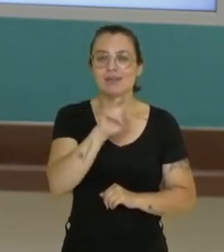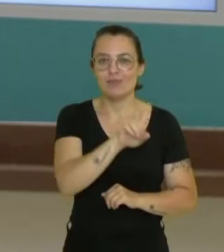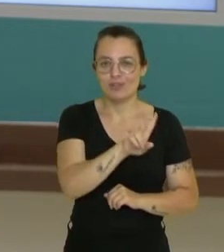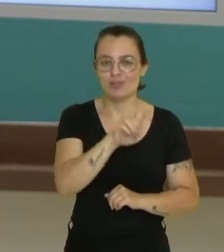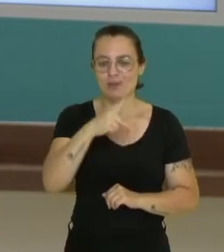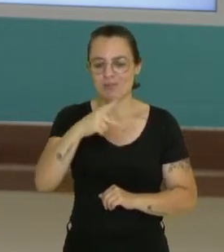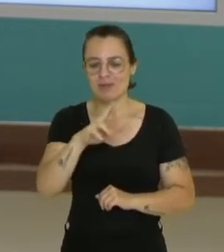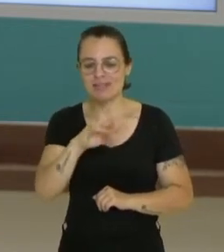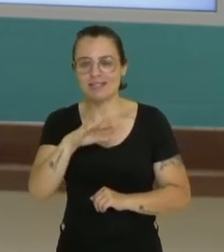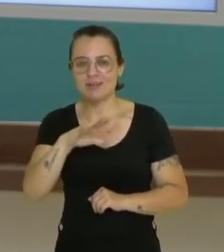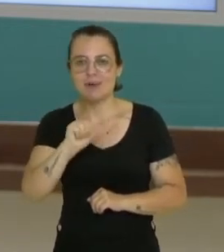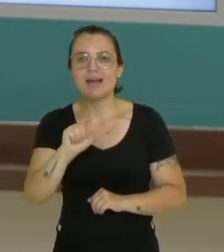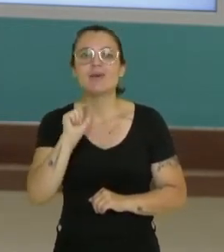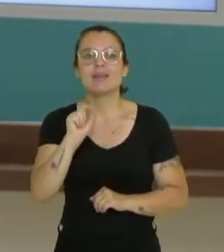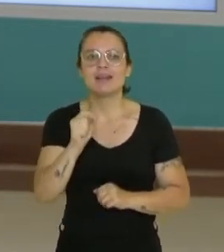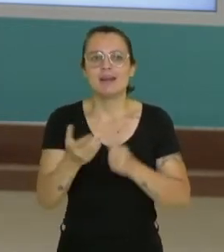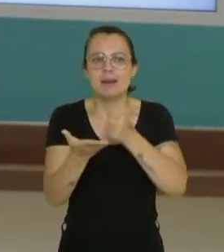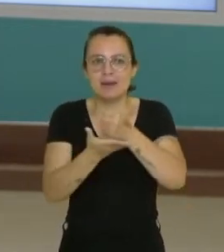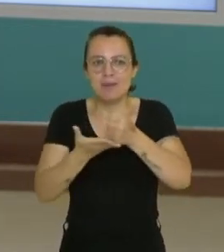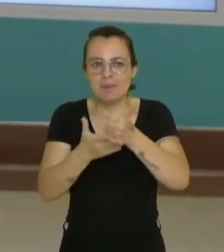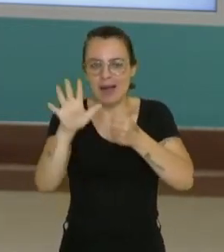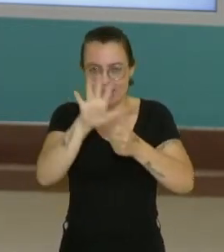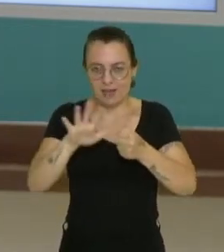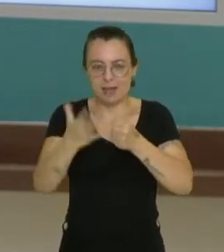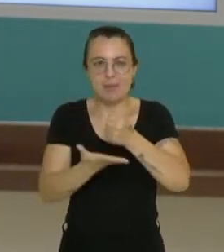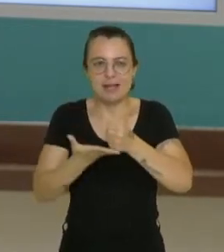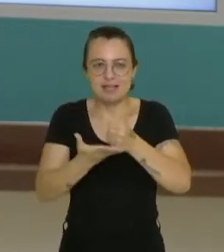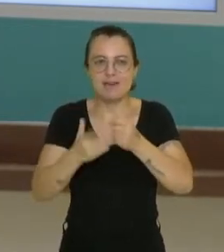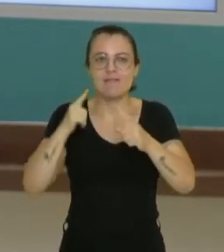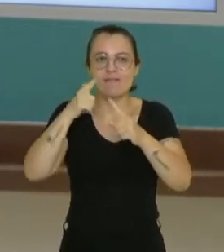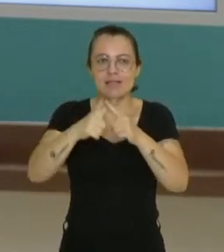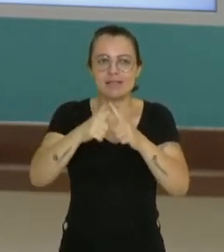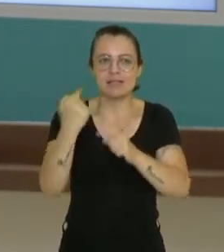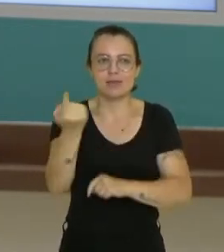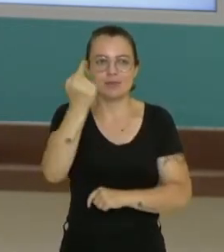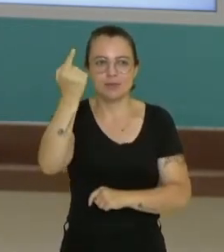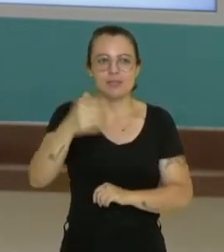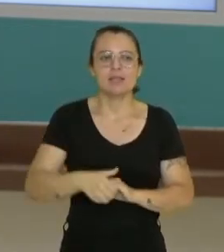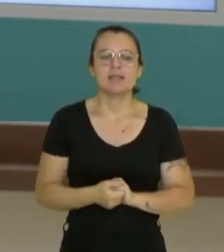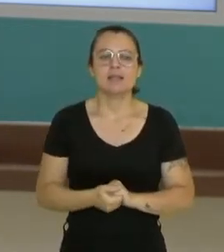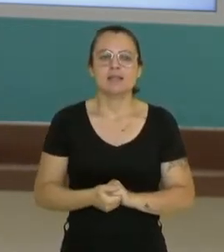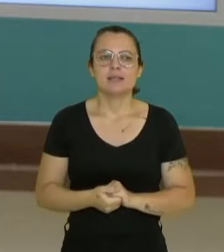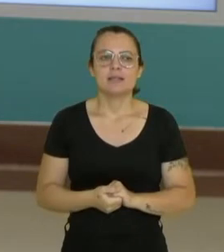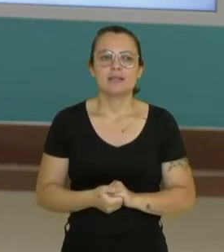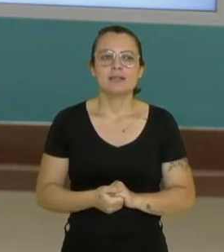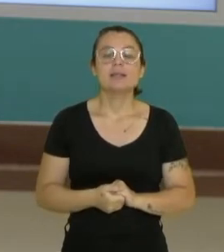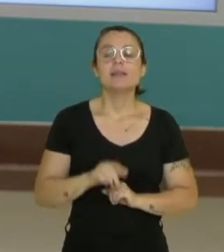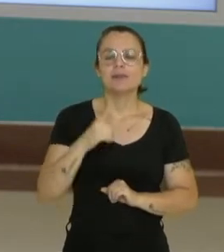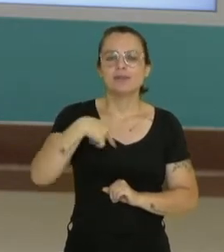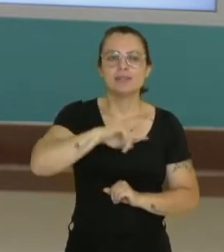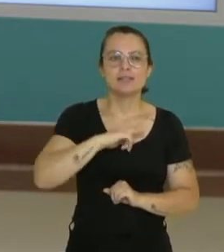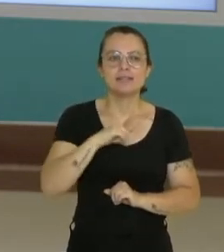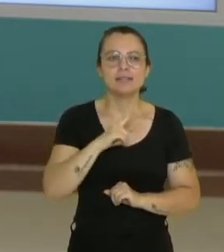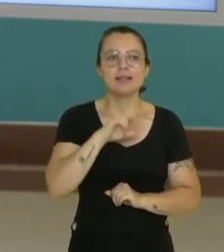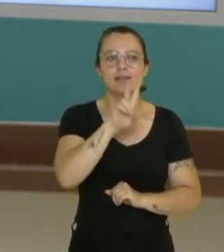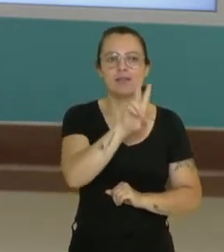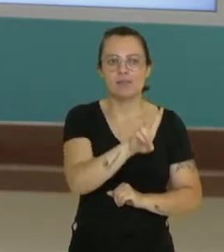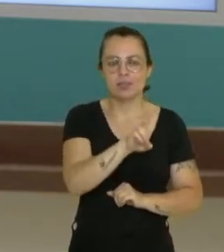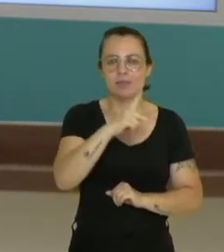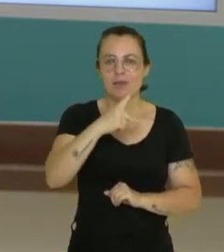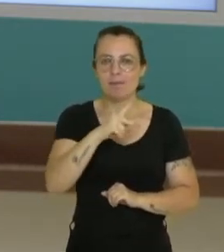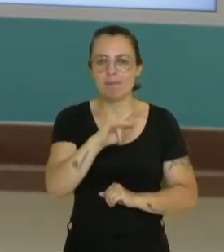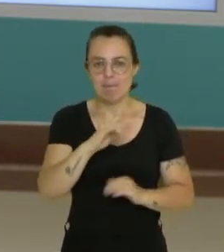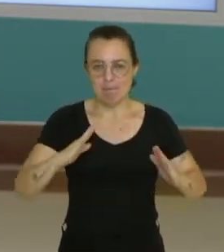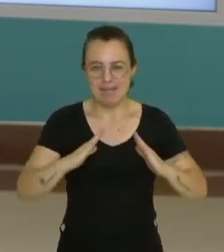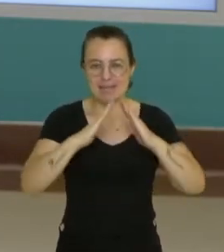da base vezes a altura, portanto, temos que o volume, no caso da pirâmide triangular que a gente está usando